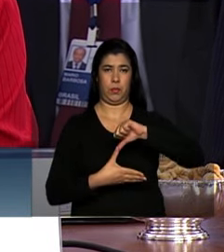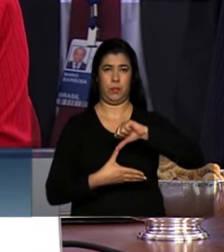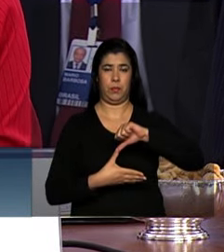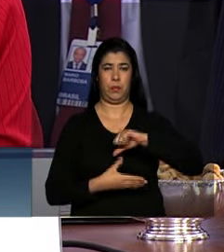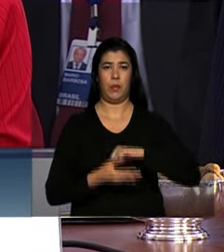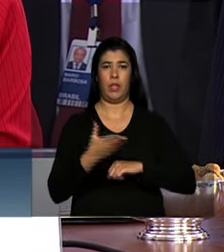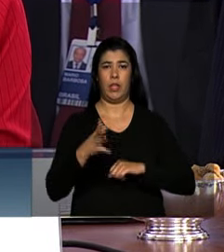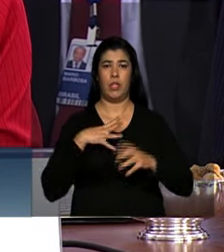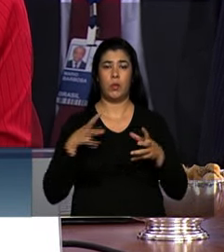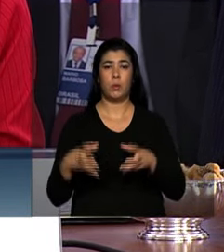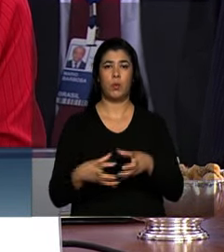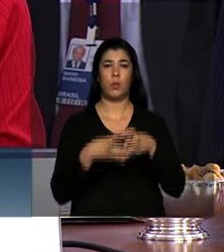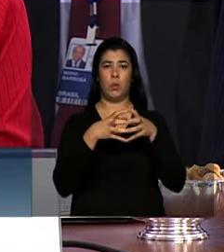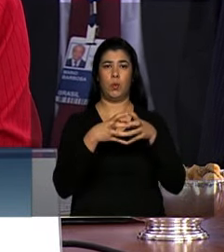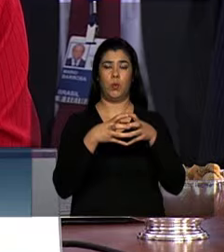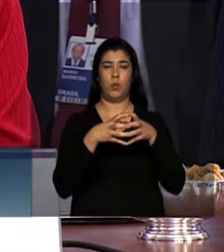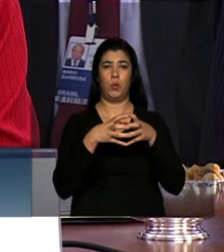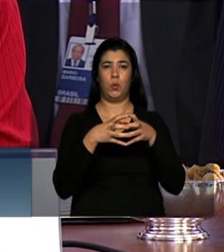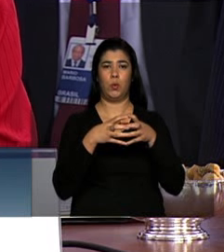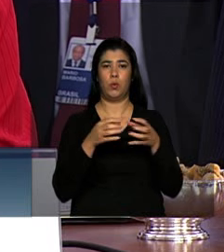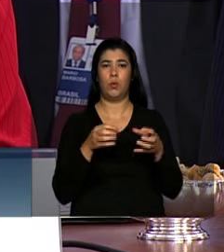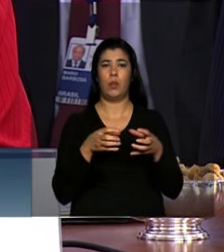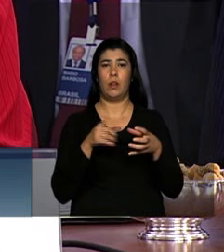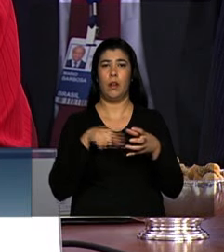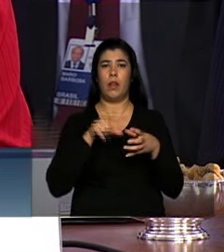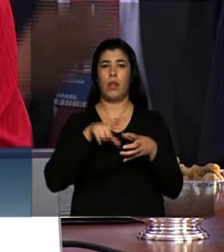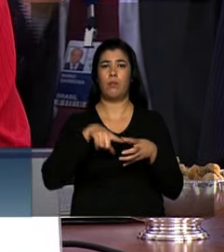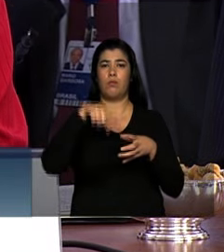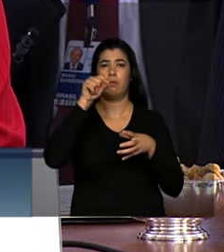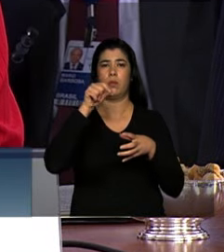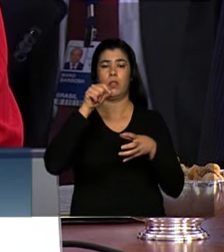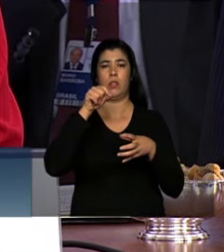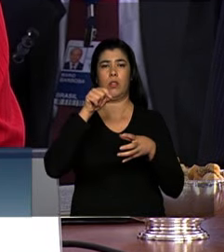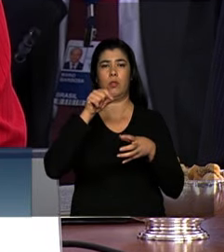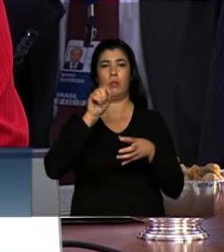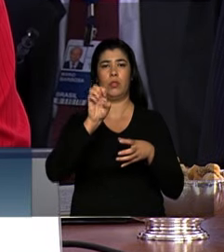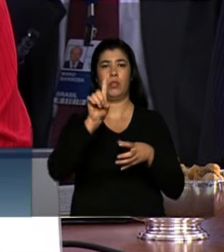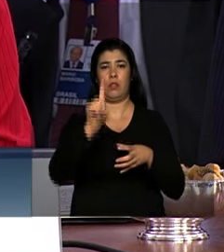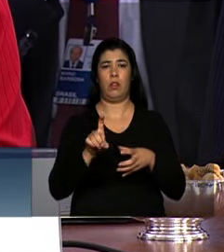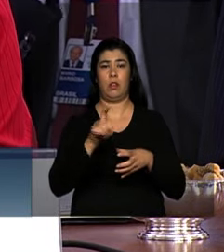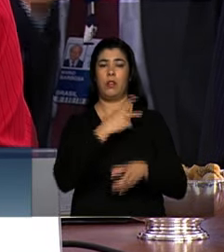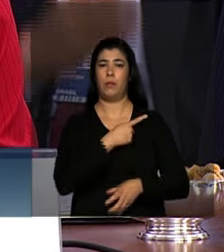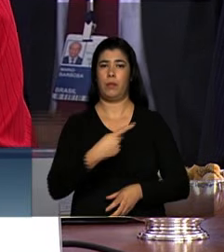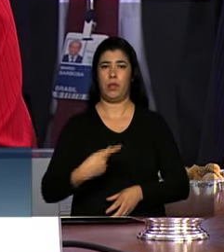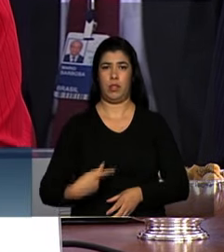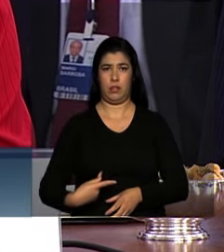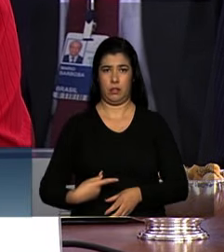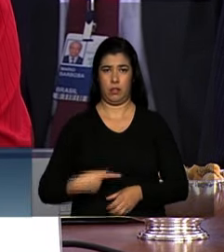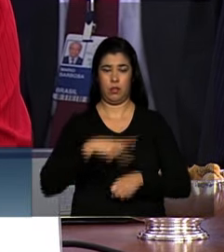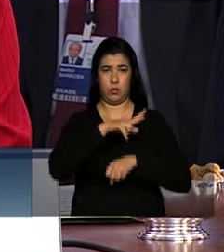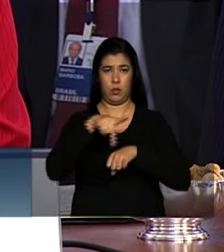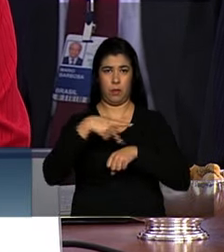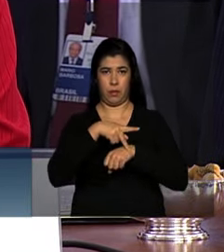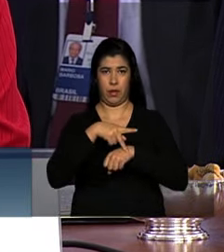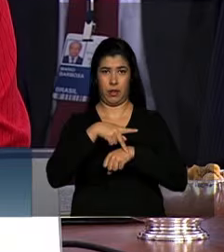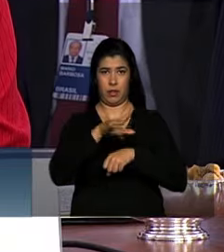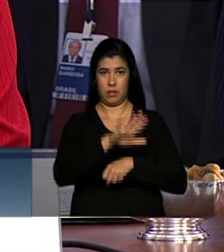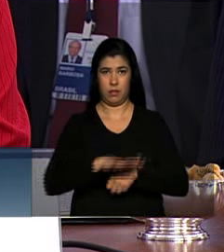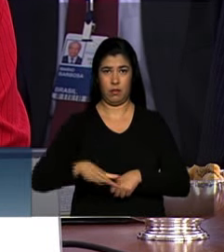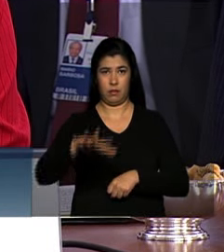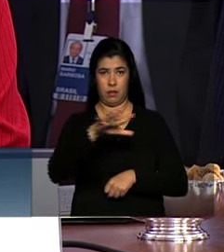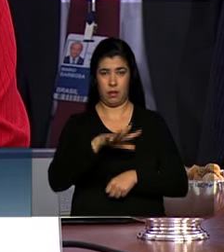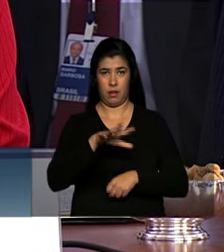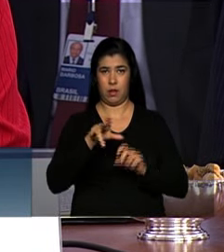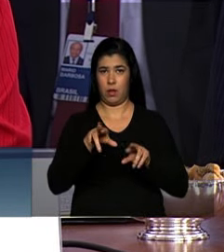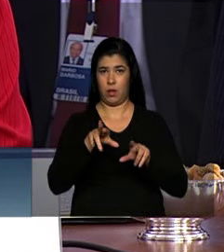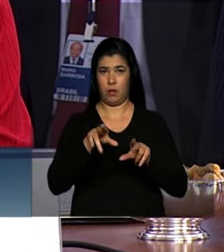Ele se junta a um rol seleto de ex-presidentes de países da região como o